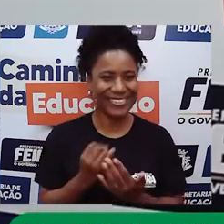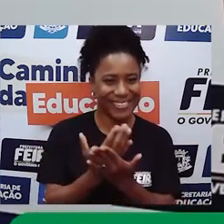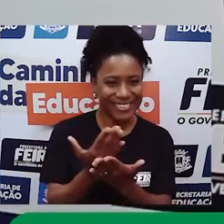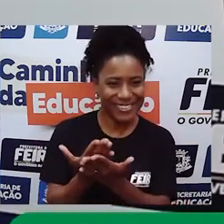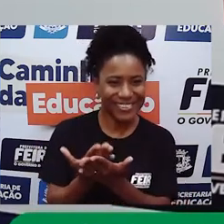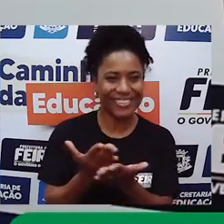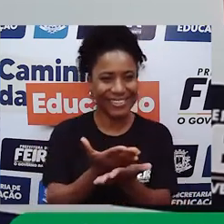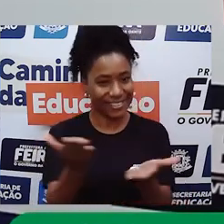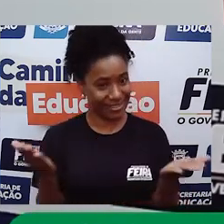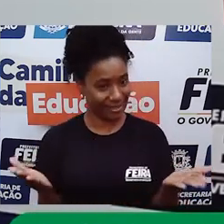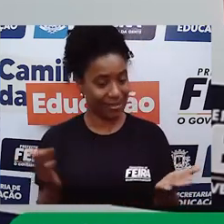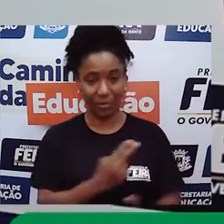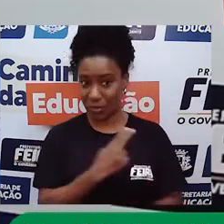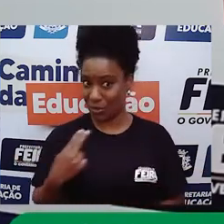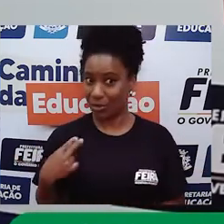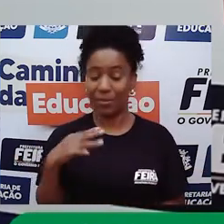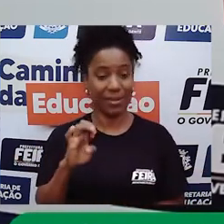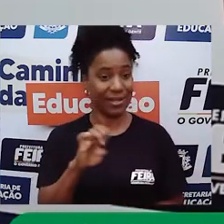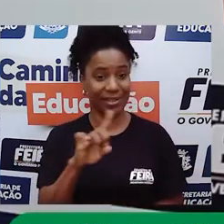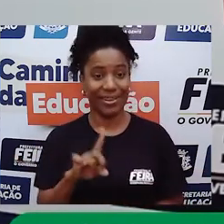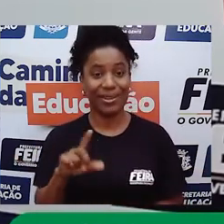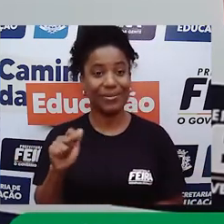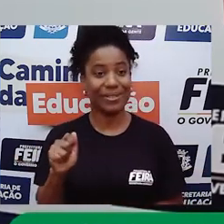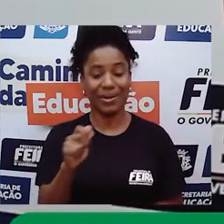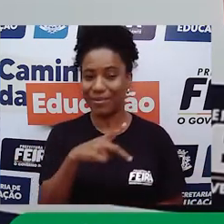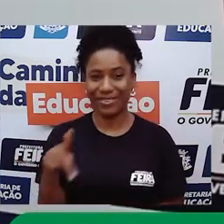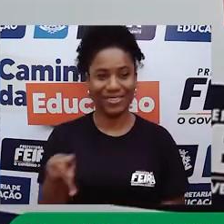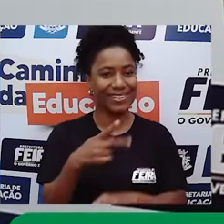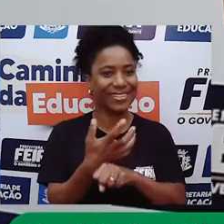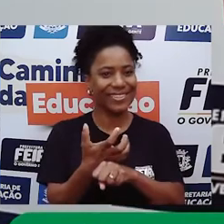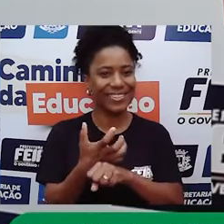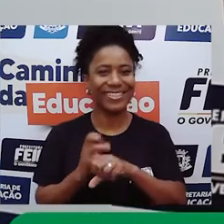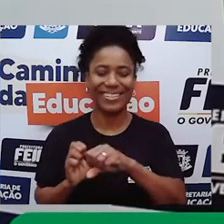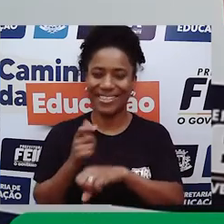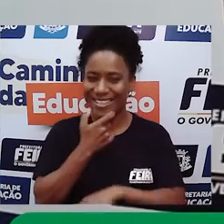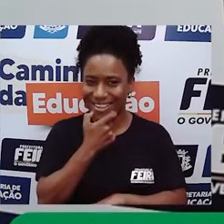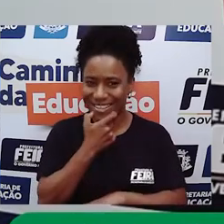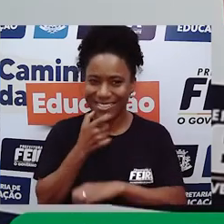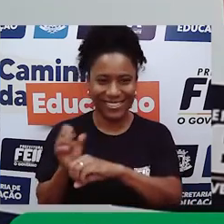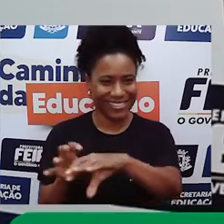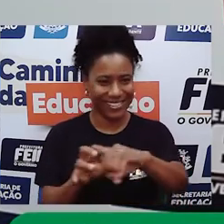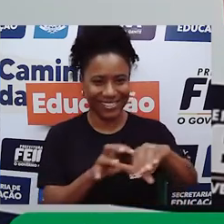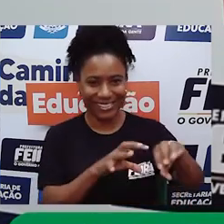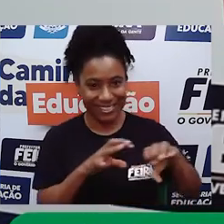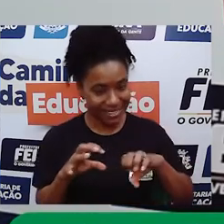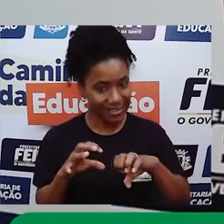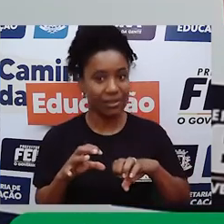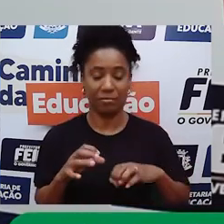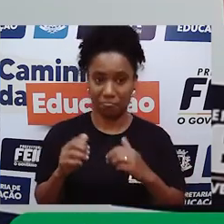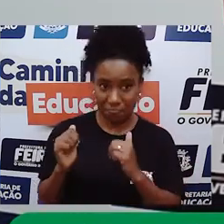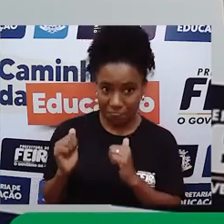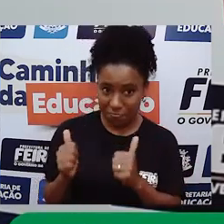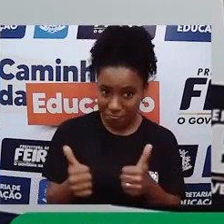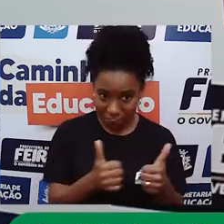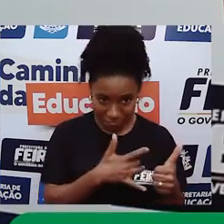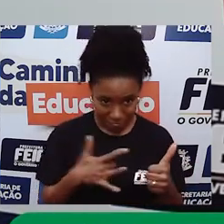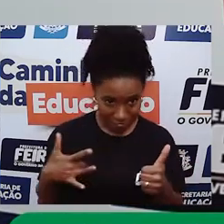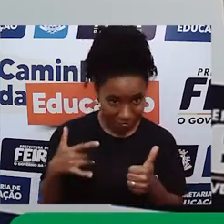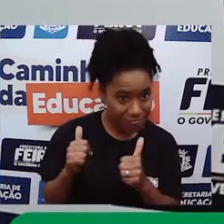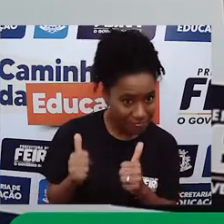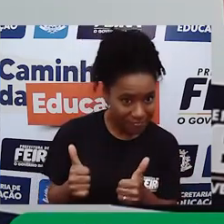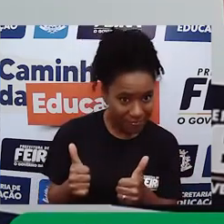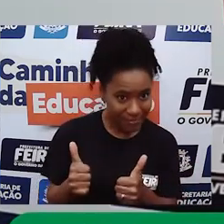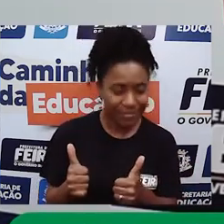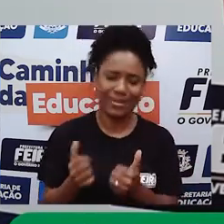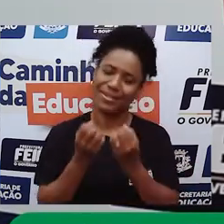sua professora de inglês. How are you? Como vocês estão? I hope you are very well. Eu